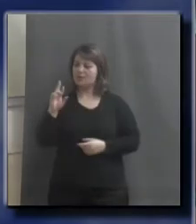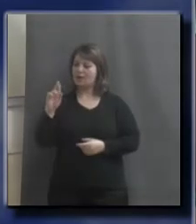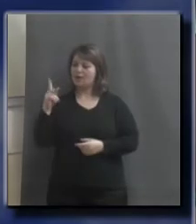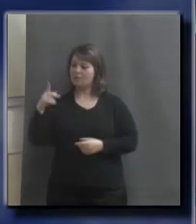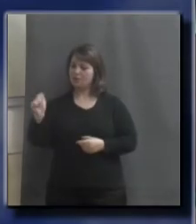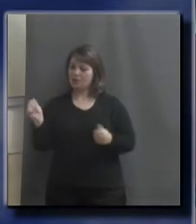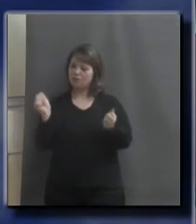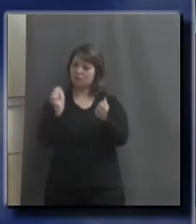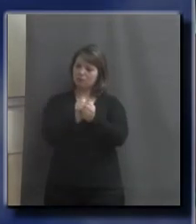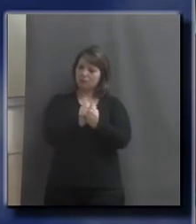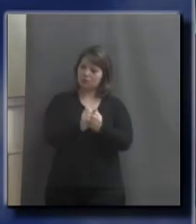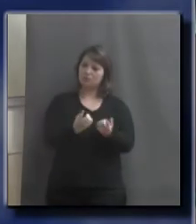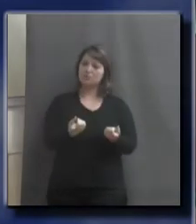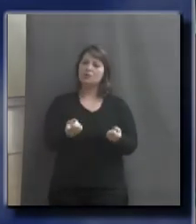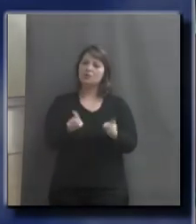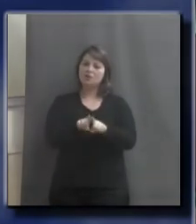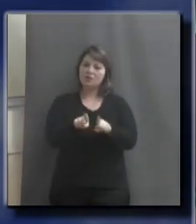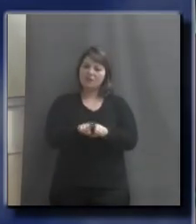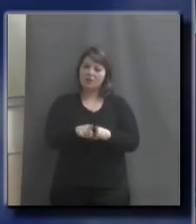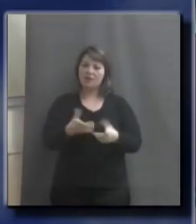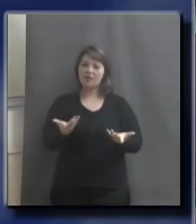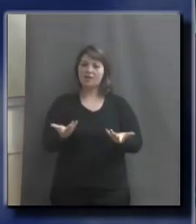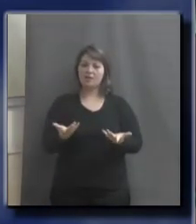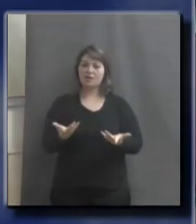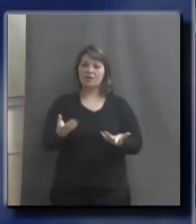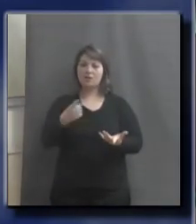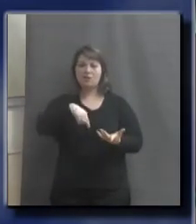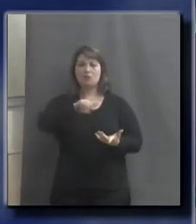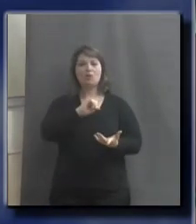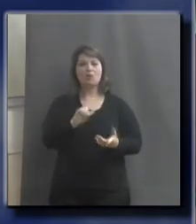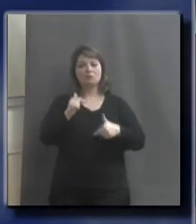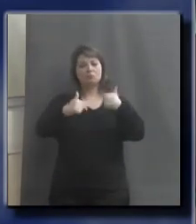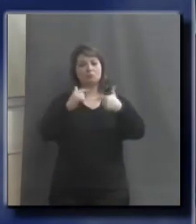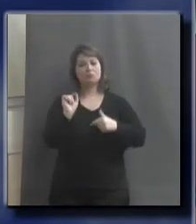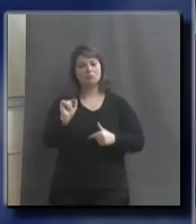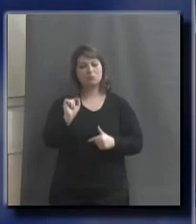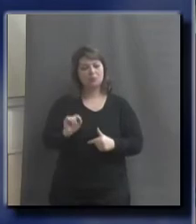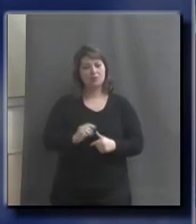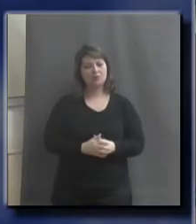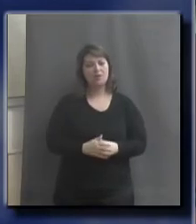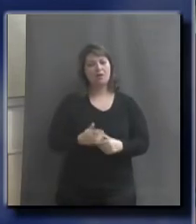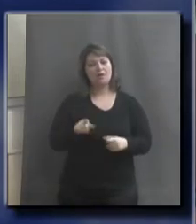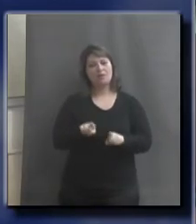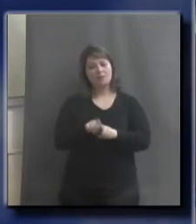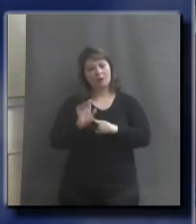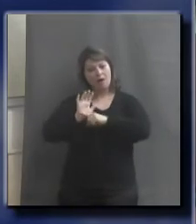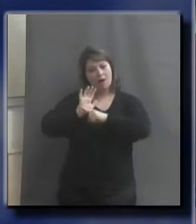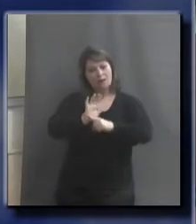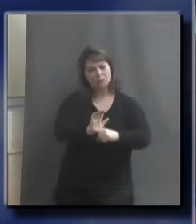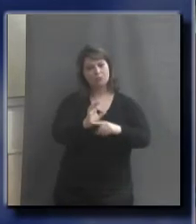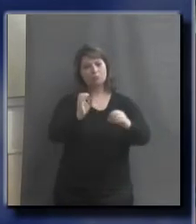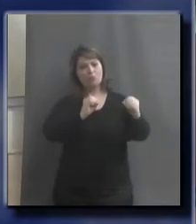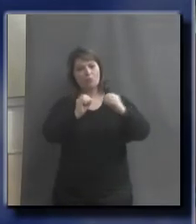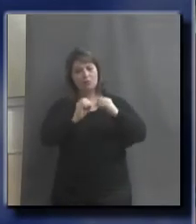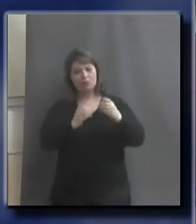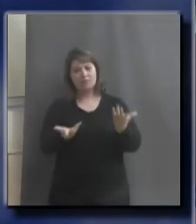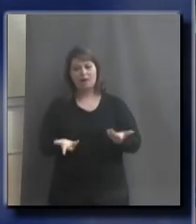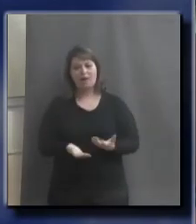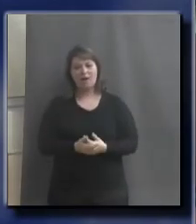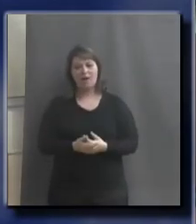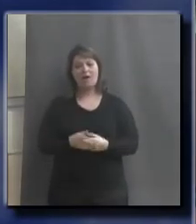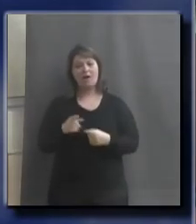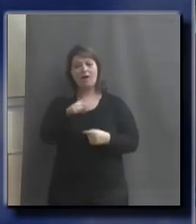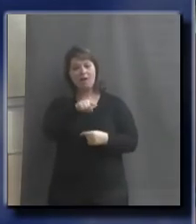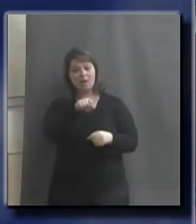pensando na função principal do Conselho, quer dizer, a nossa função regimental, que é orientar, fiscalizar e legislar o exercício